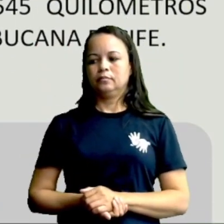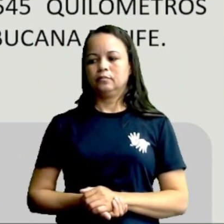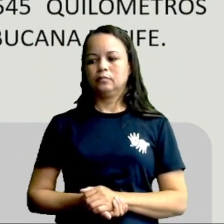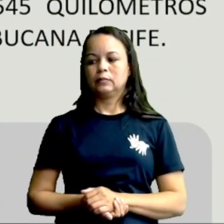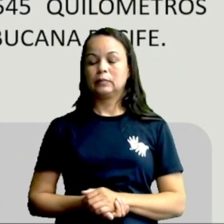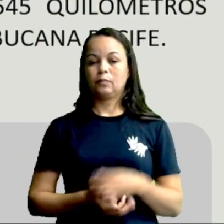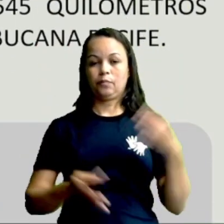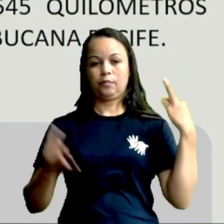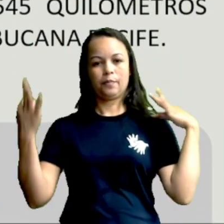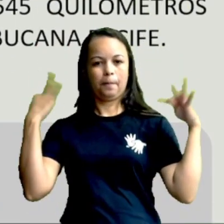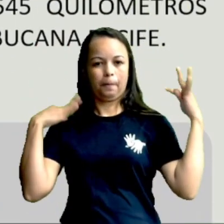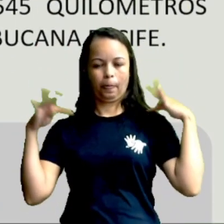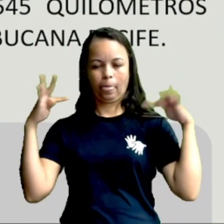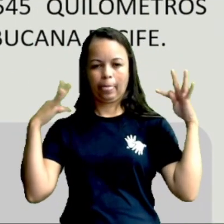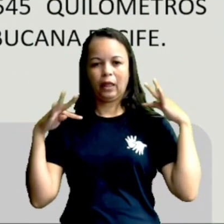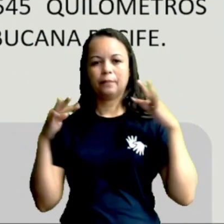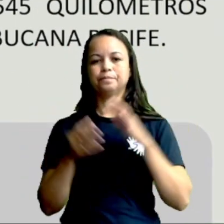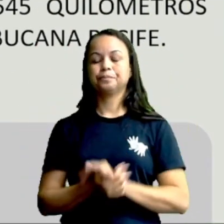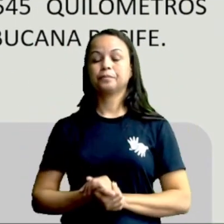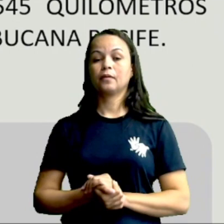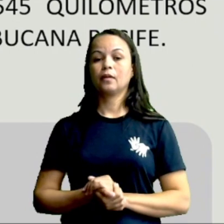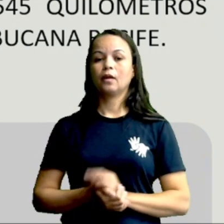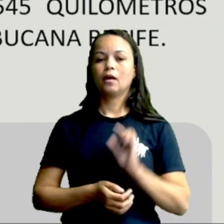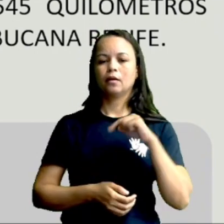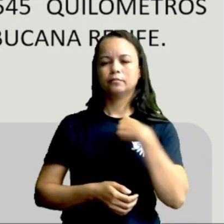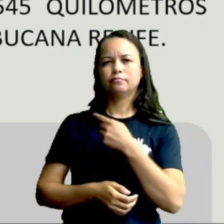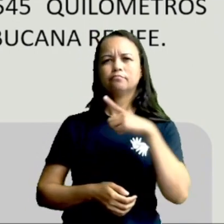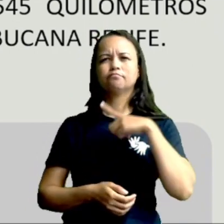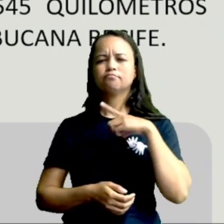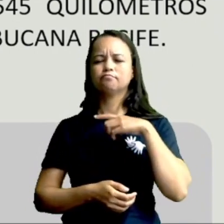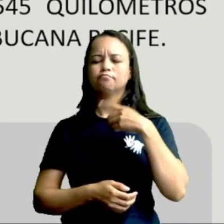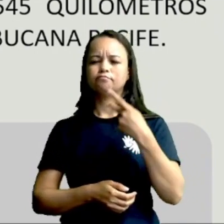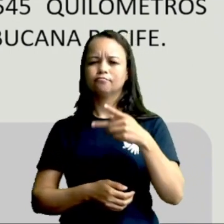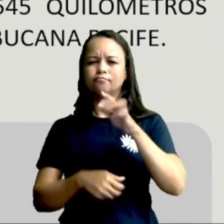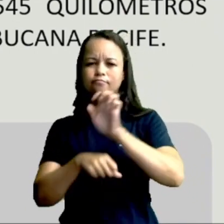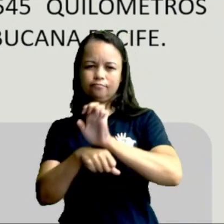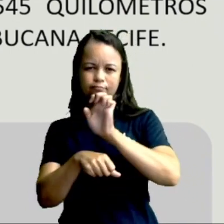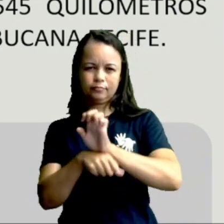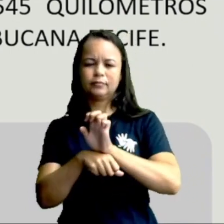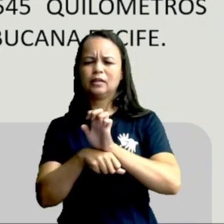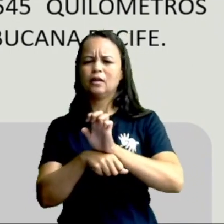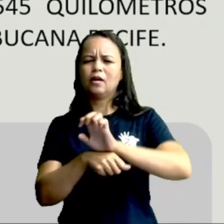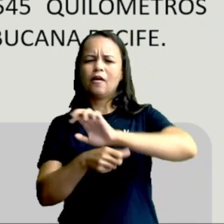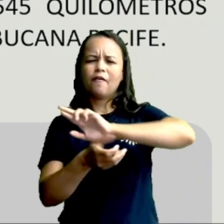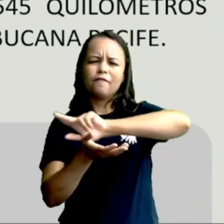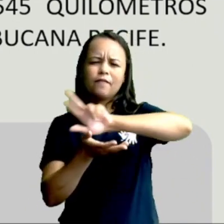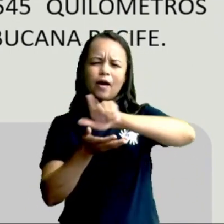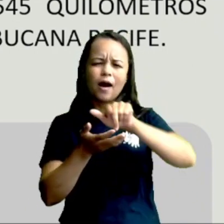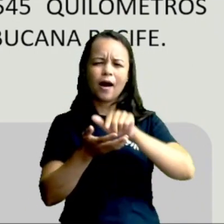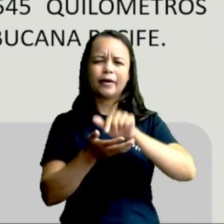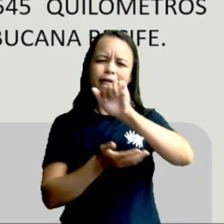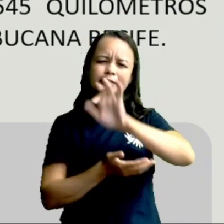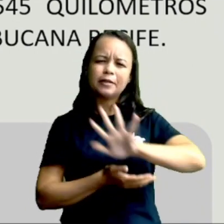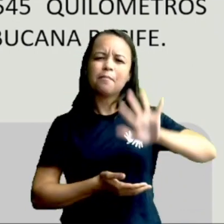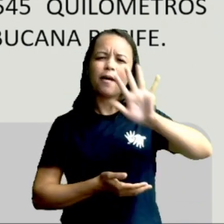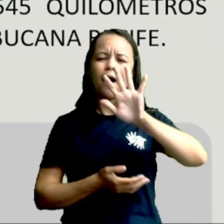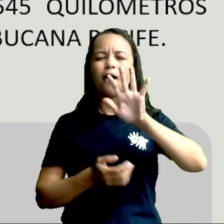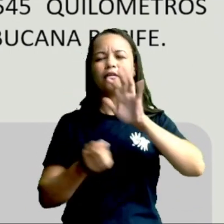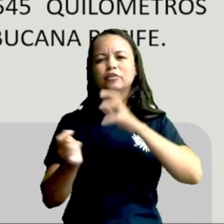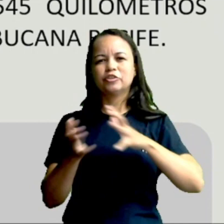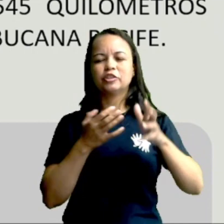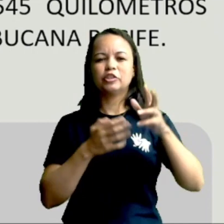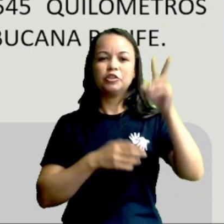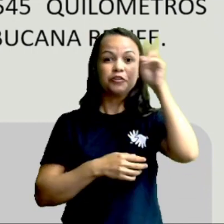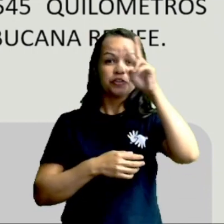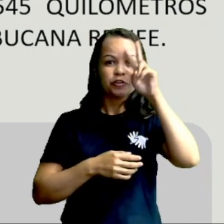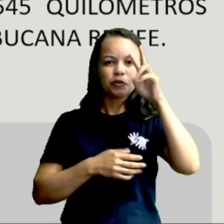Sobre o turismo. Gente, nós temos aqui no nosso estado belíssimas imagens, histórias